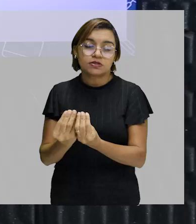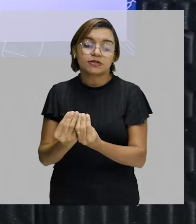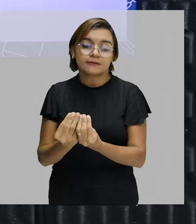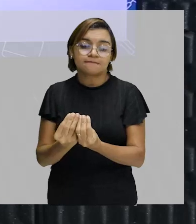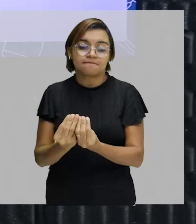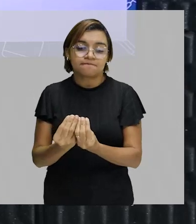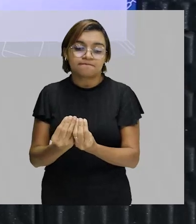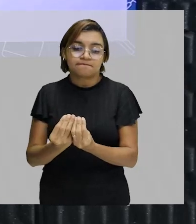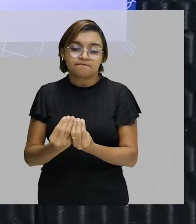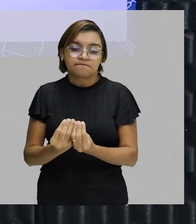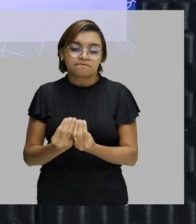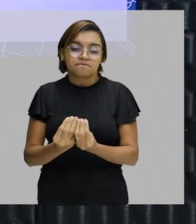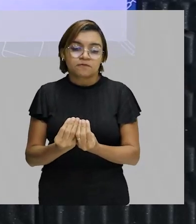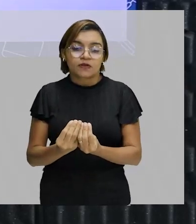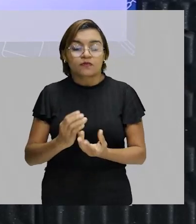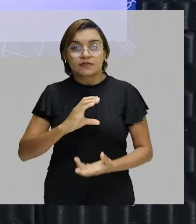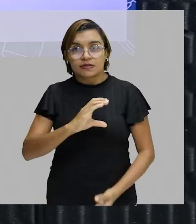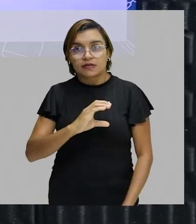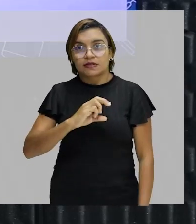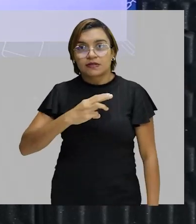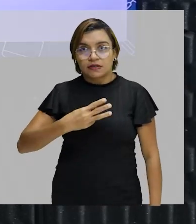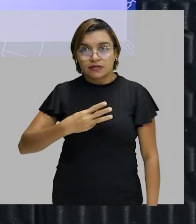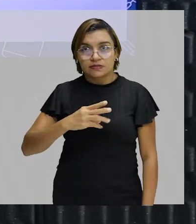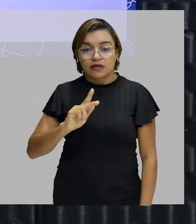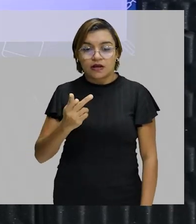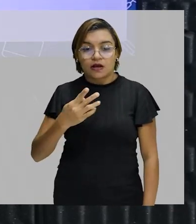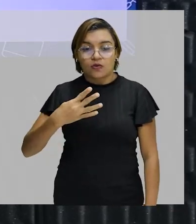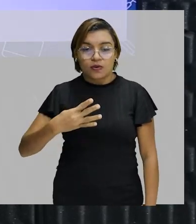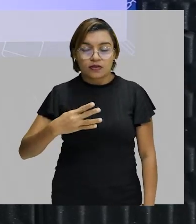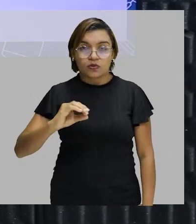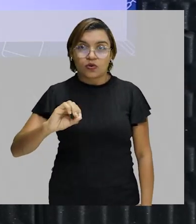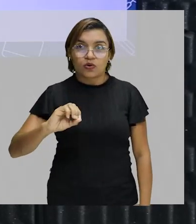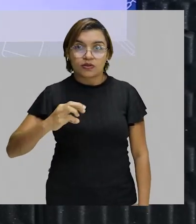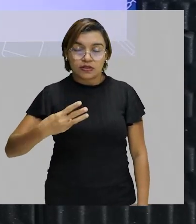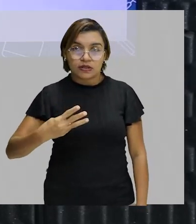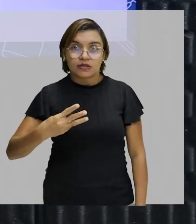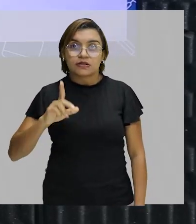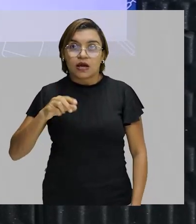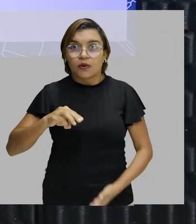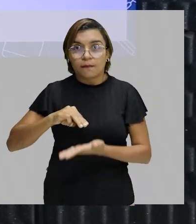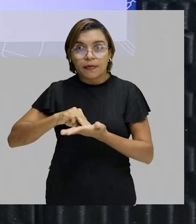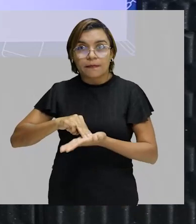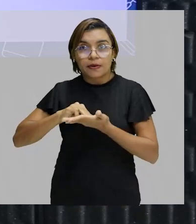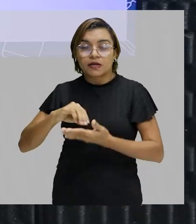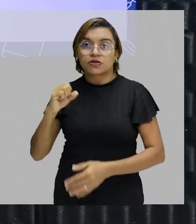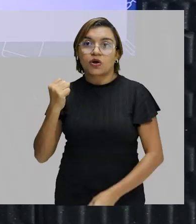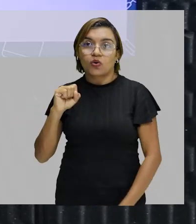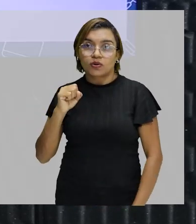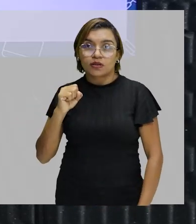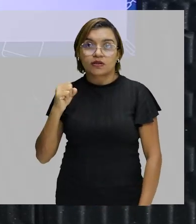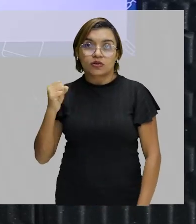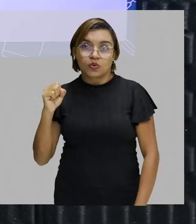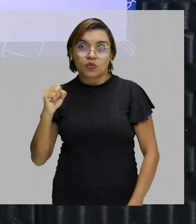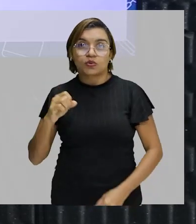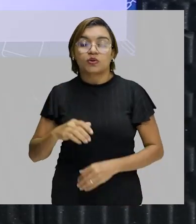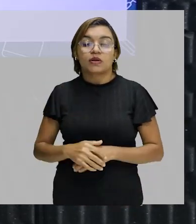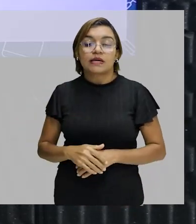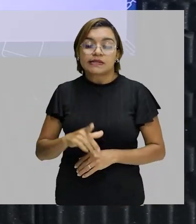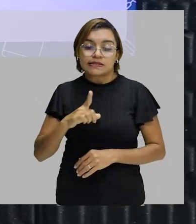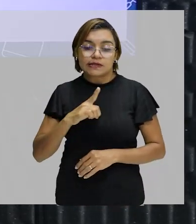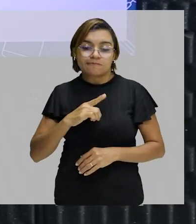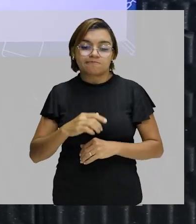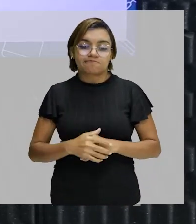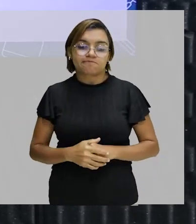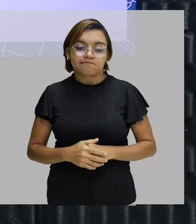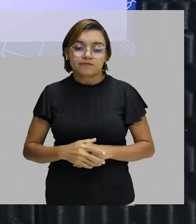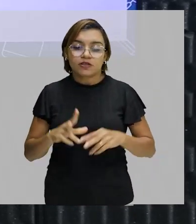Então, esse C3H4O3 equivale a uma massa de 88, 88N, vai ser igual